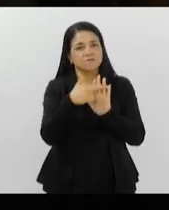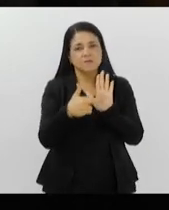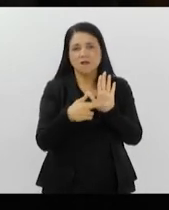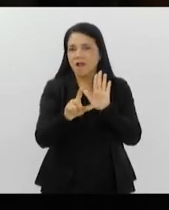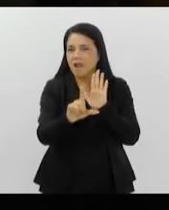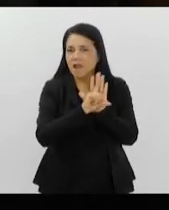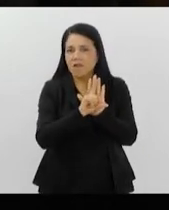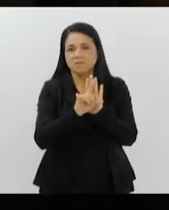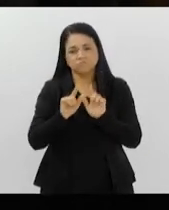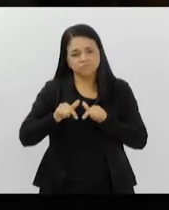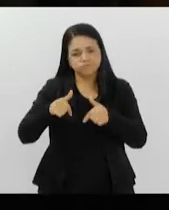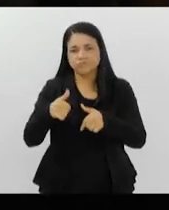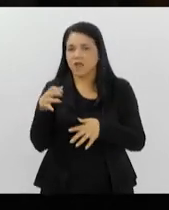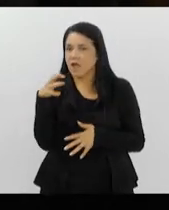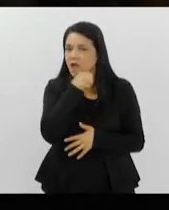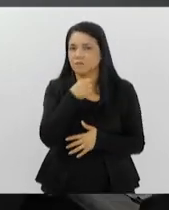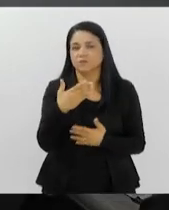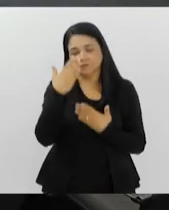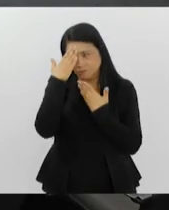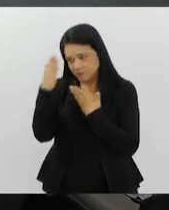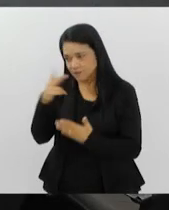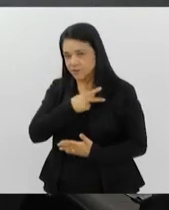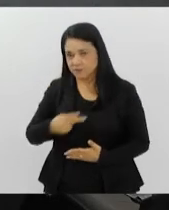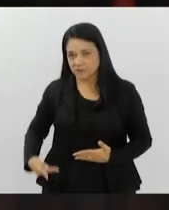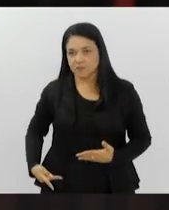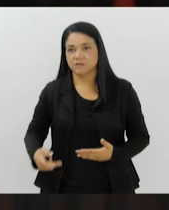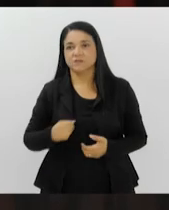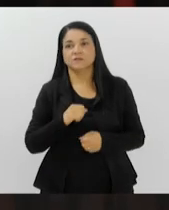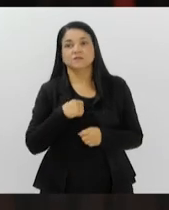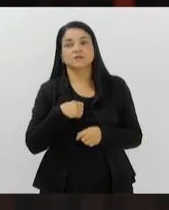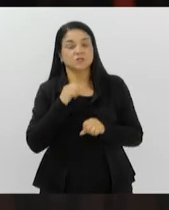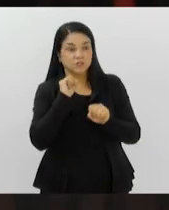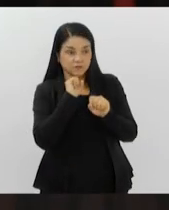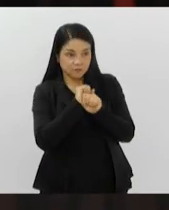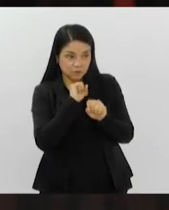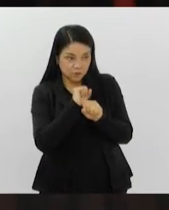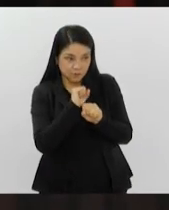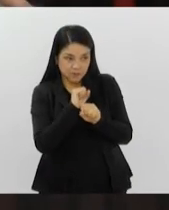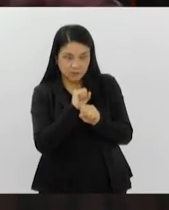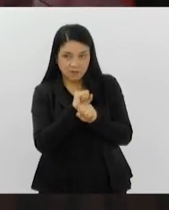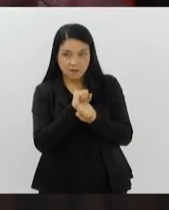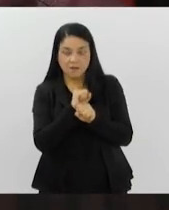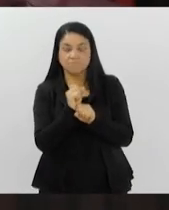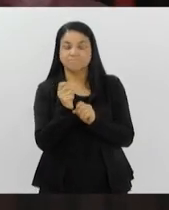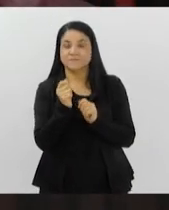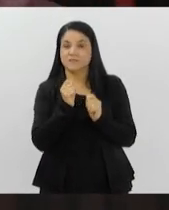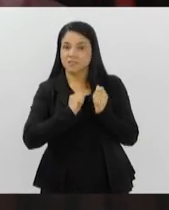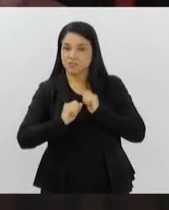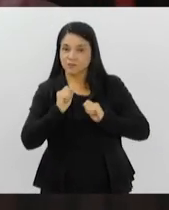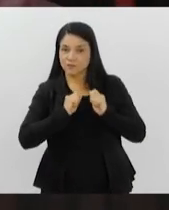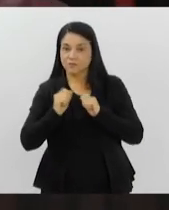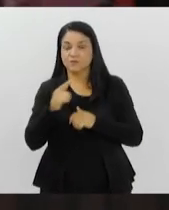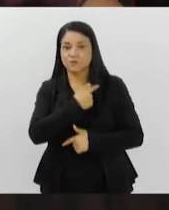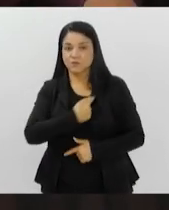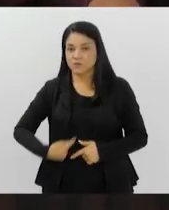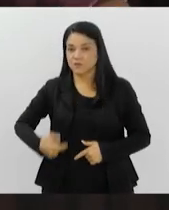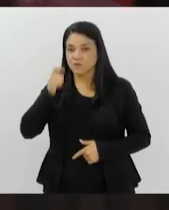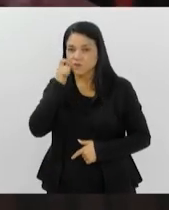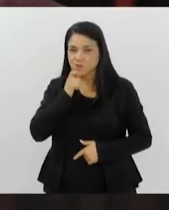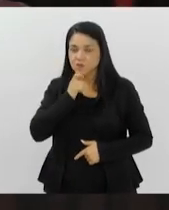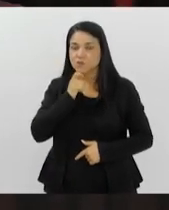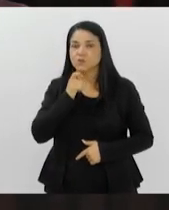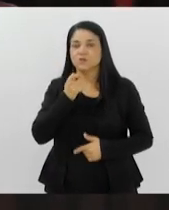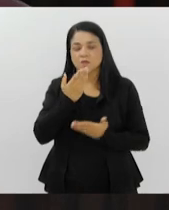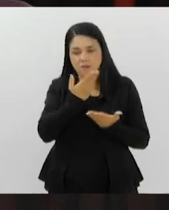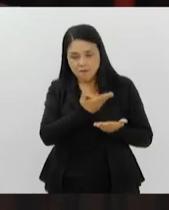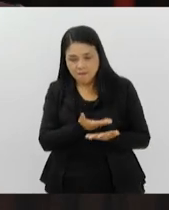mais rápido possível. Obrigado, presidente. Nós vamos aguardar com muita ansiedade que o governador possa